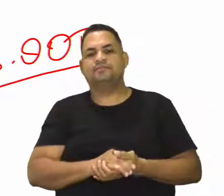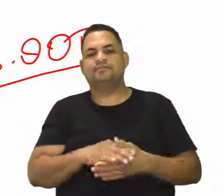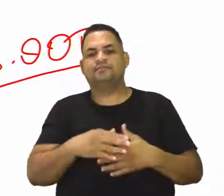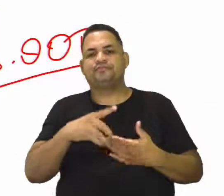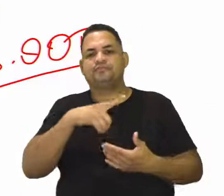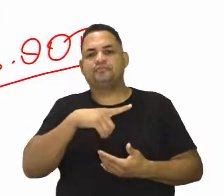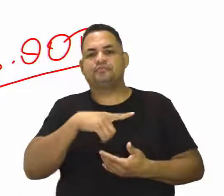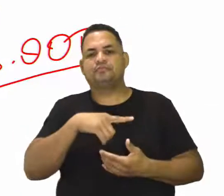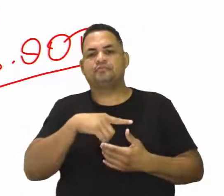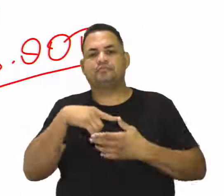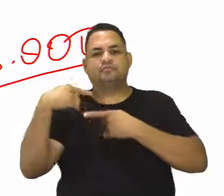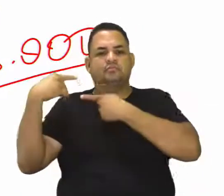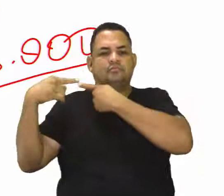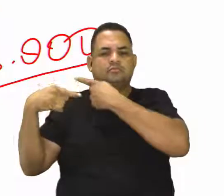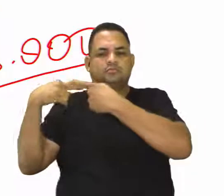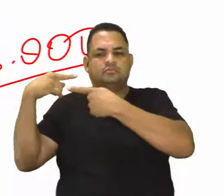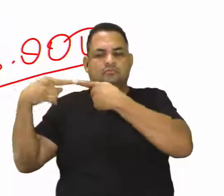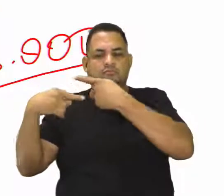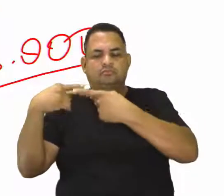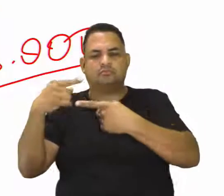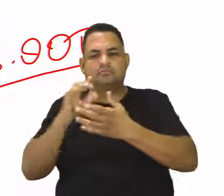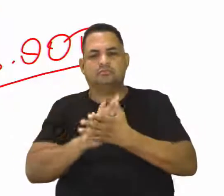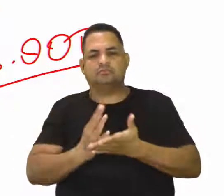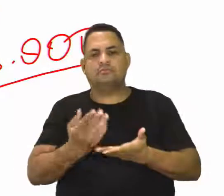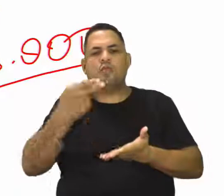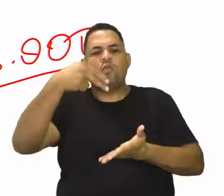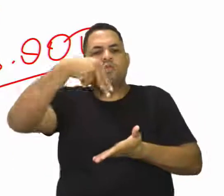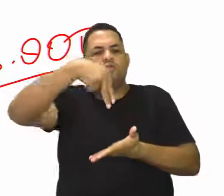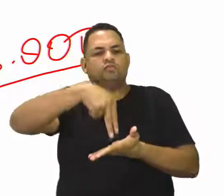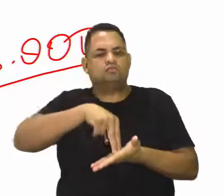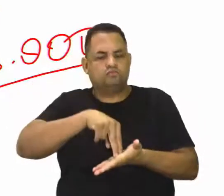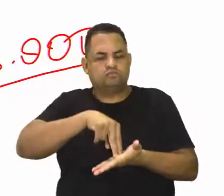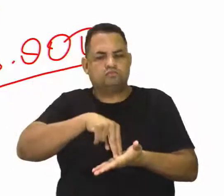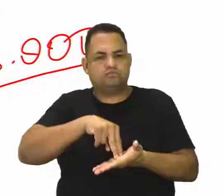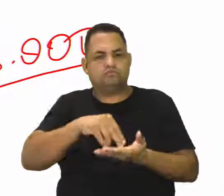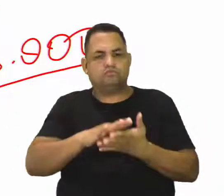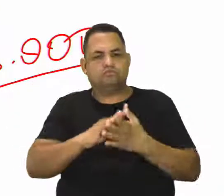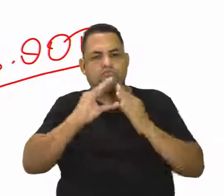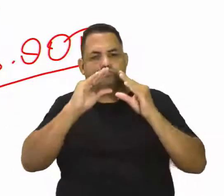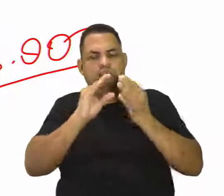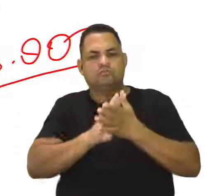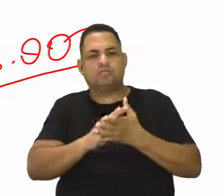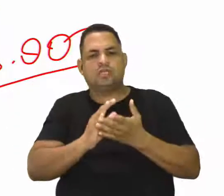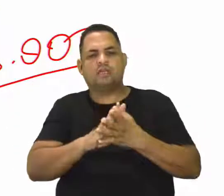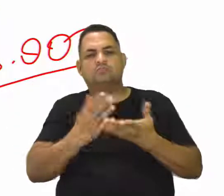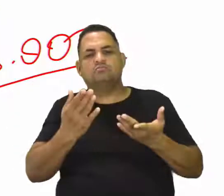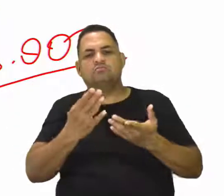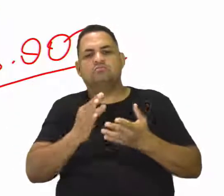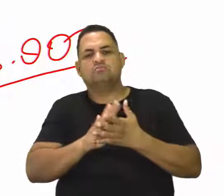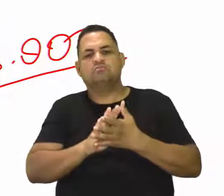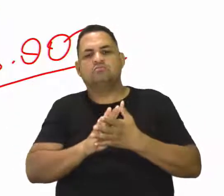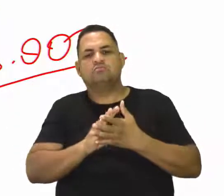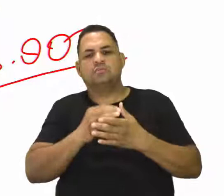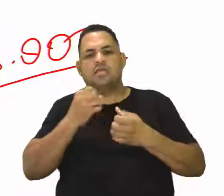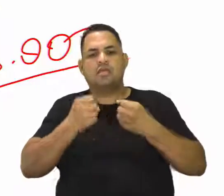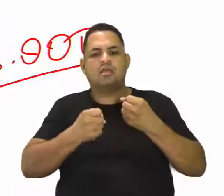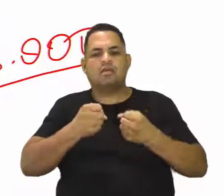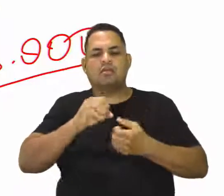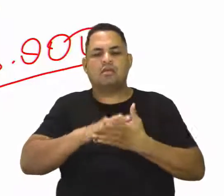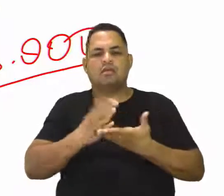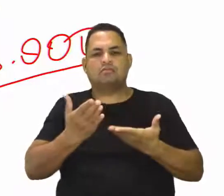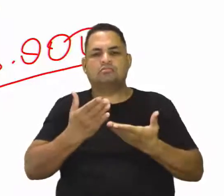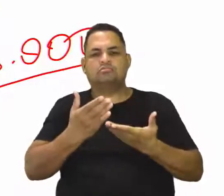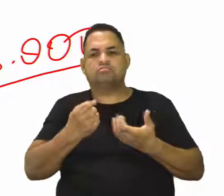tinha jamais tradição de acordar cedo de pegar um táxi pegar o seu carro aí para o